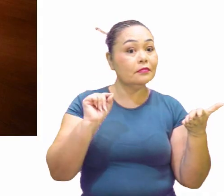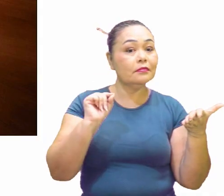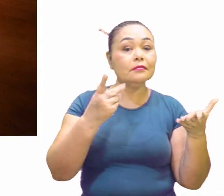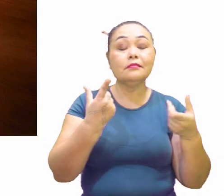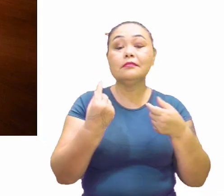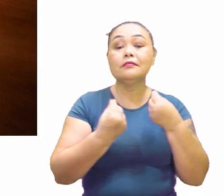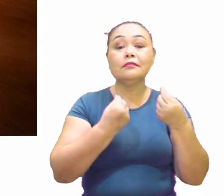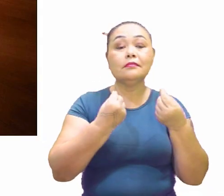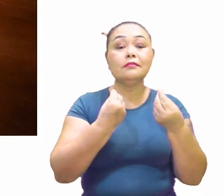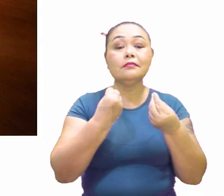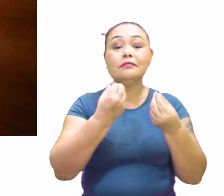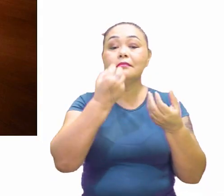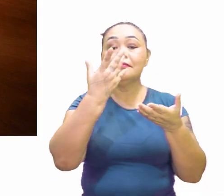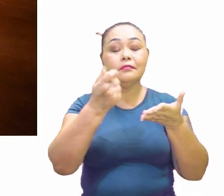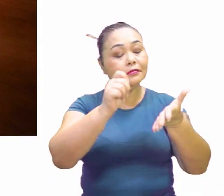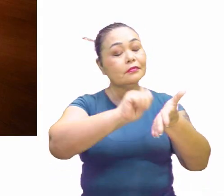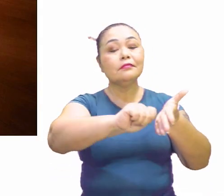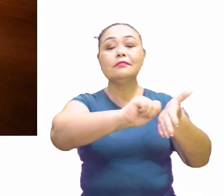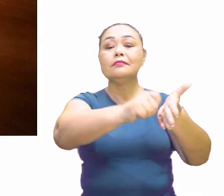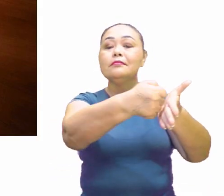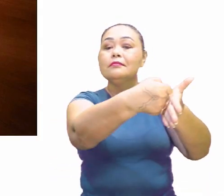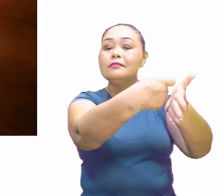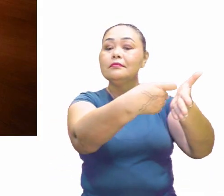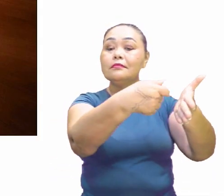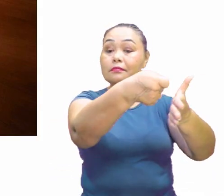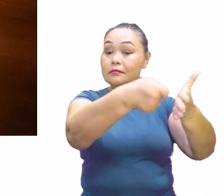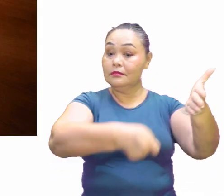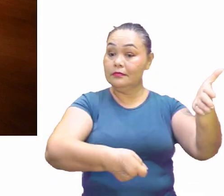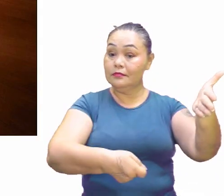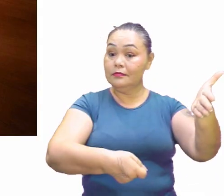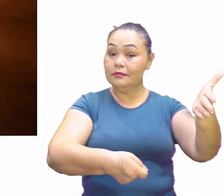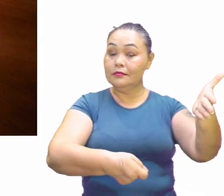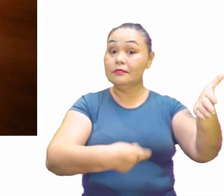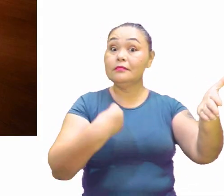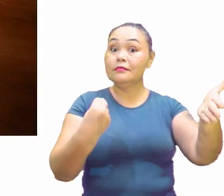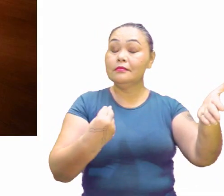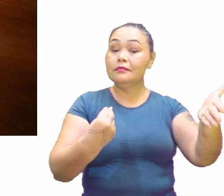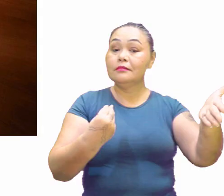Como fazer um bom desenvolvimento em uma redação, terceiro